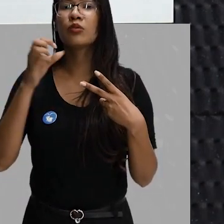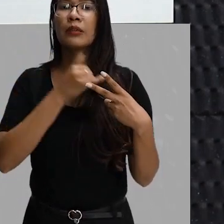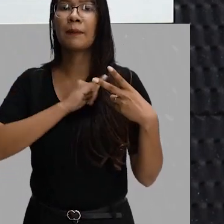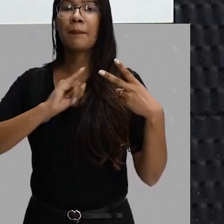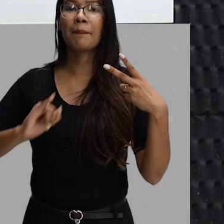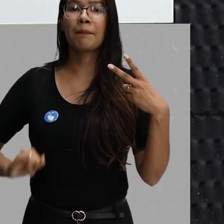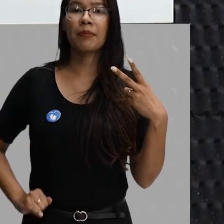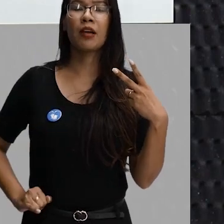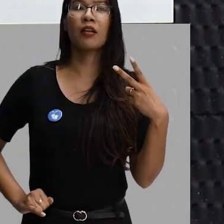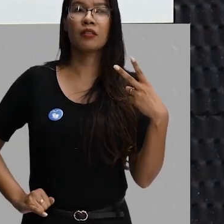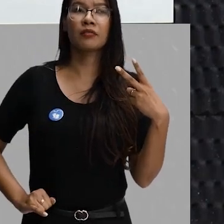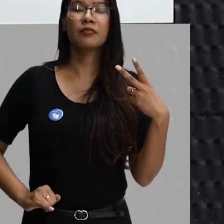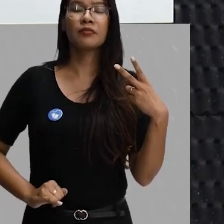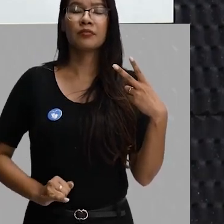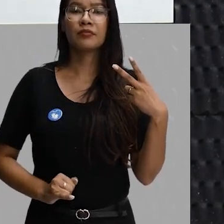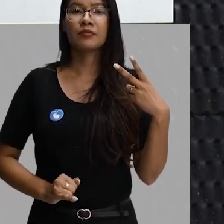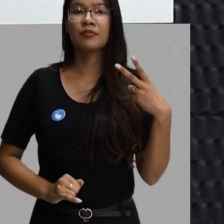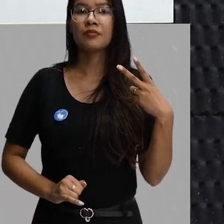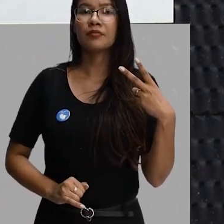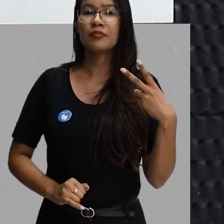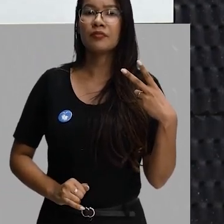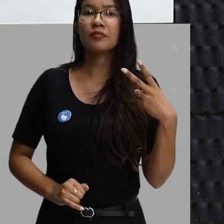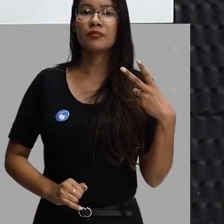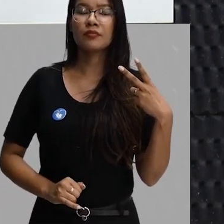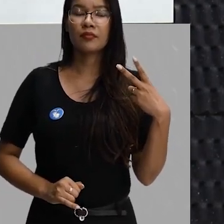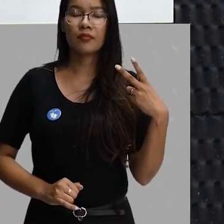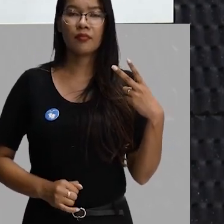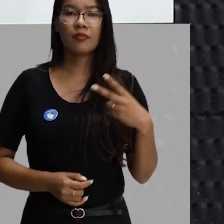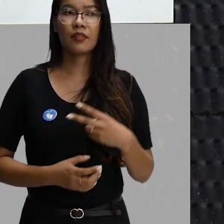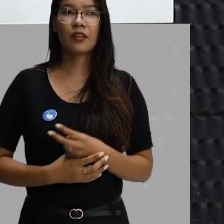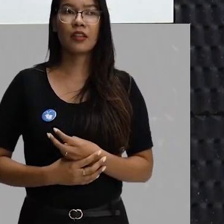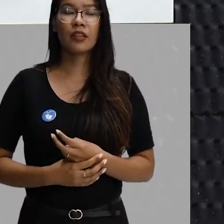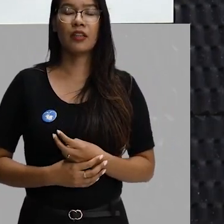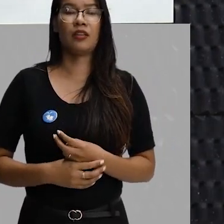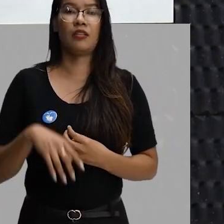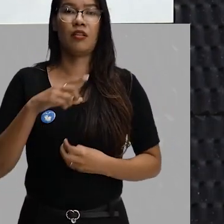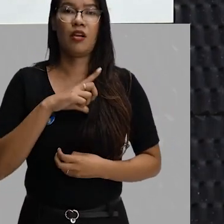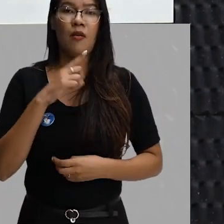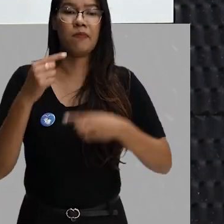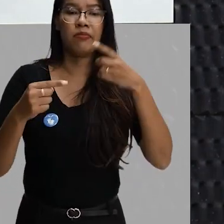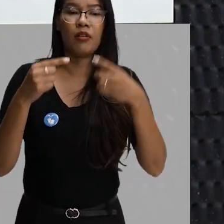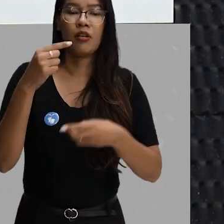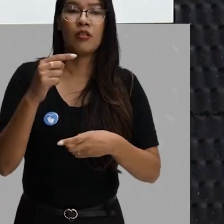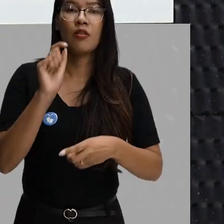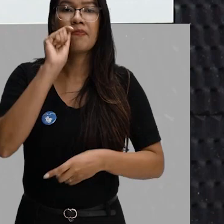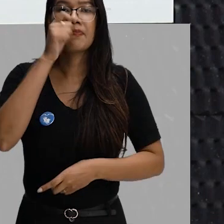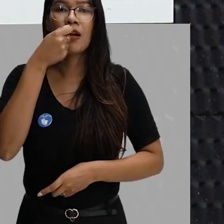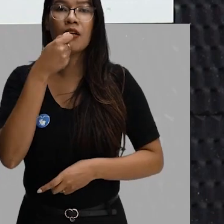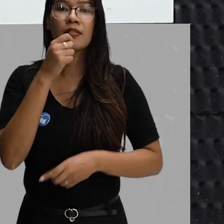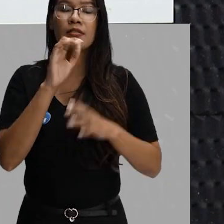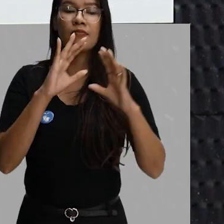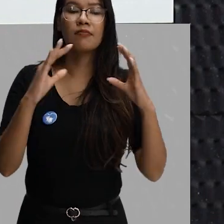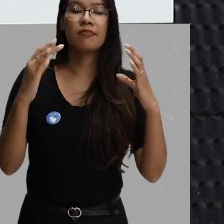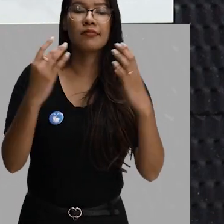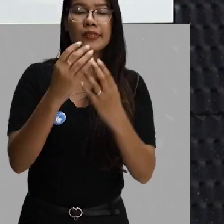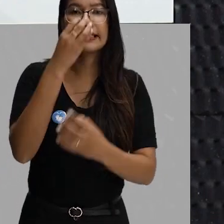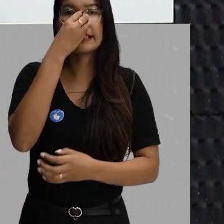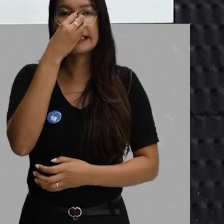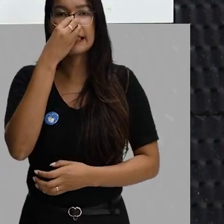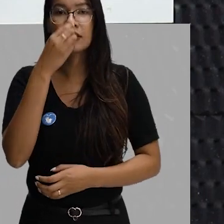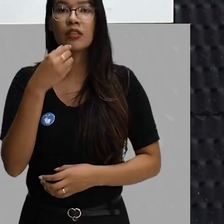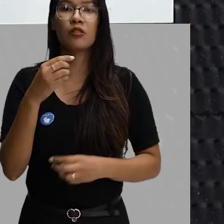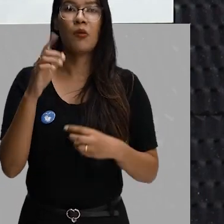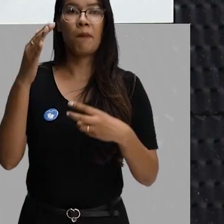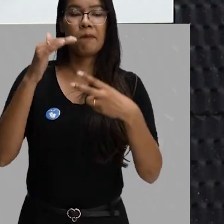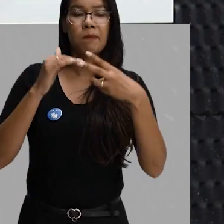as fronteiras até a famosa política do pão e circo, em Roma, que é a grande marca do Alto Império. E no Baixo Império, nós teremos